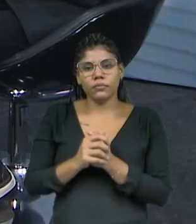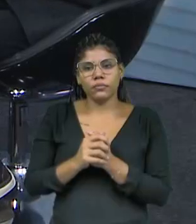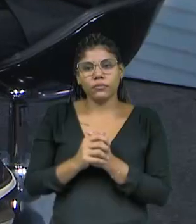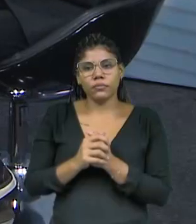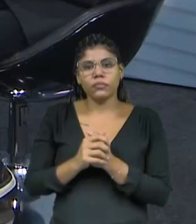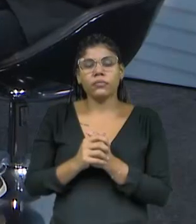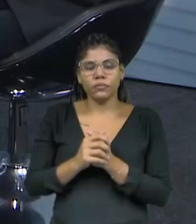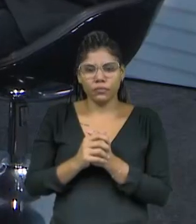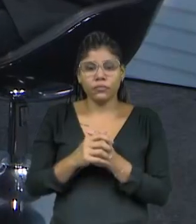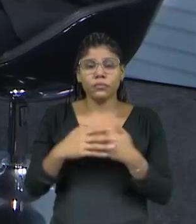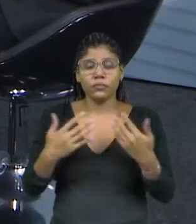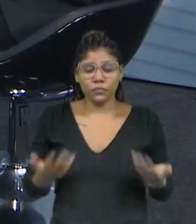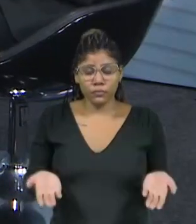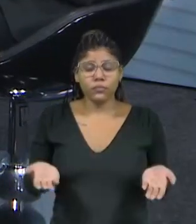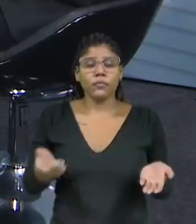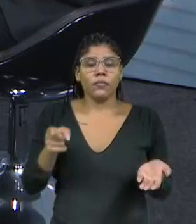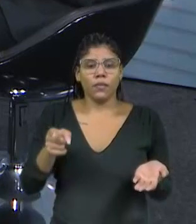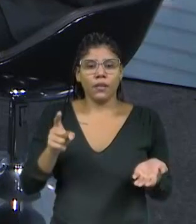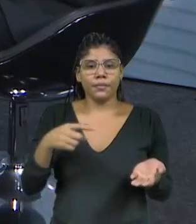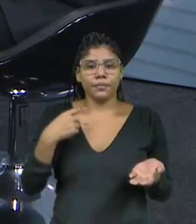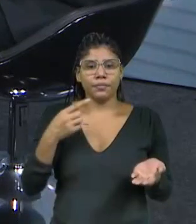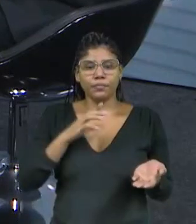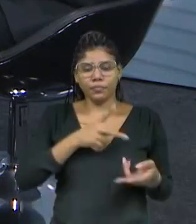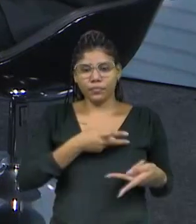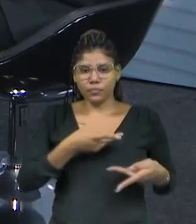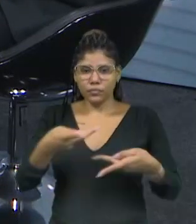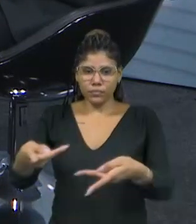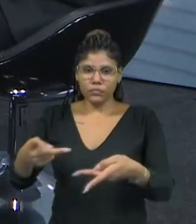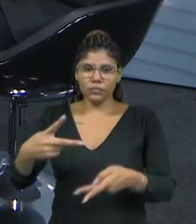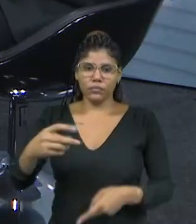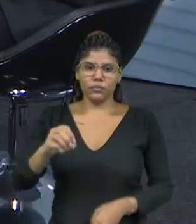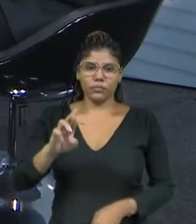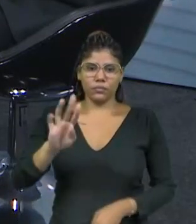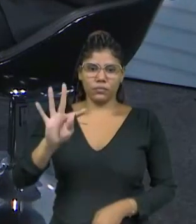No mar, exatamente. No mar. Que vai ser demandada pelo hidrogênio